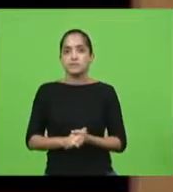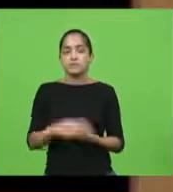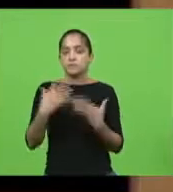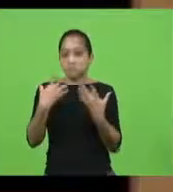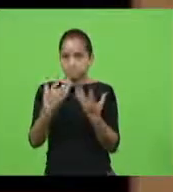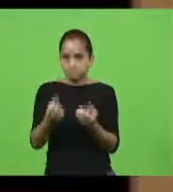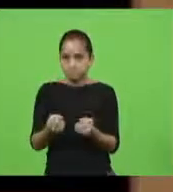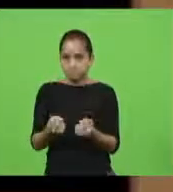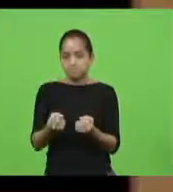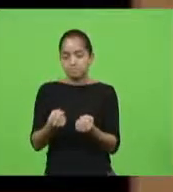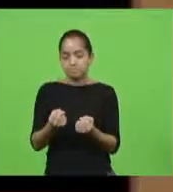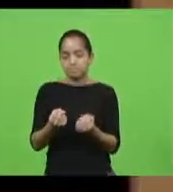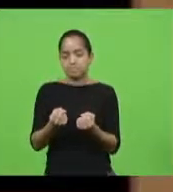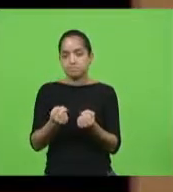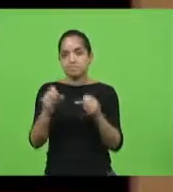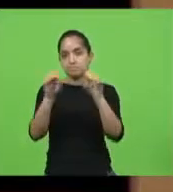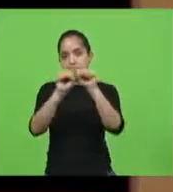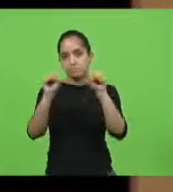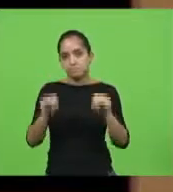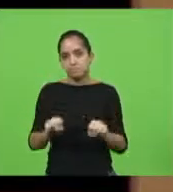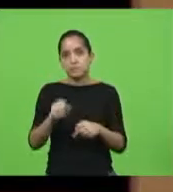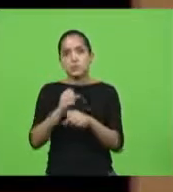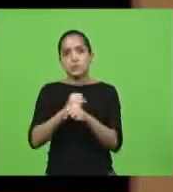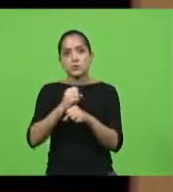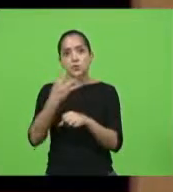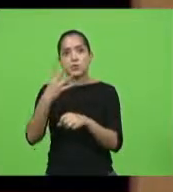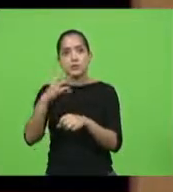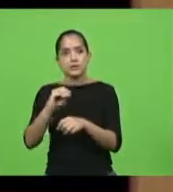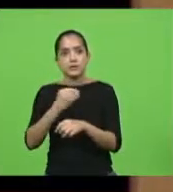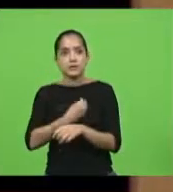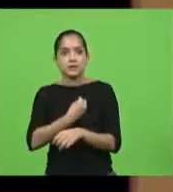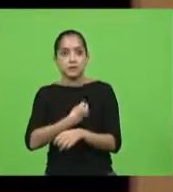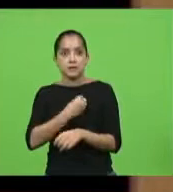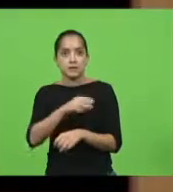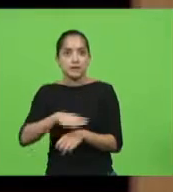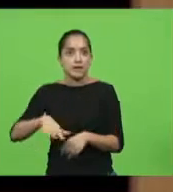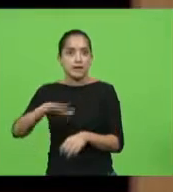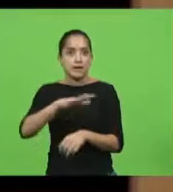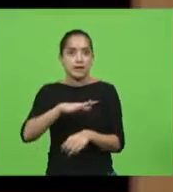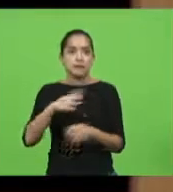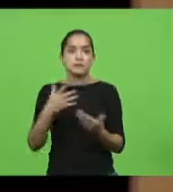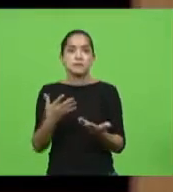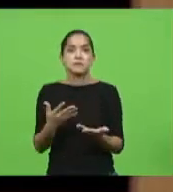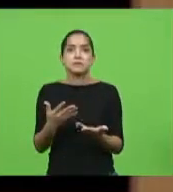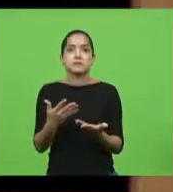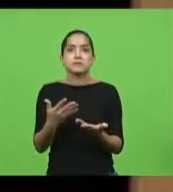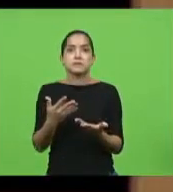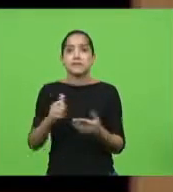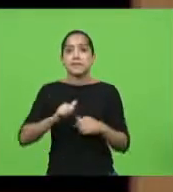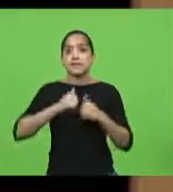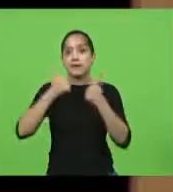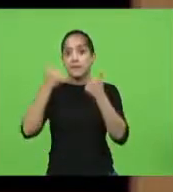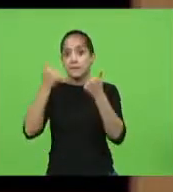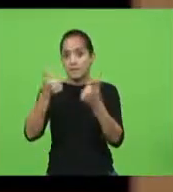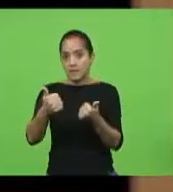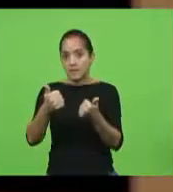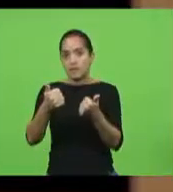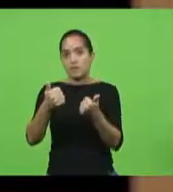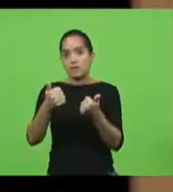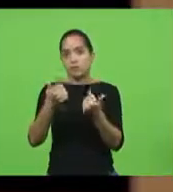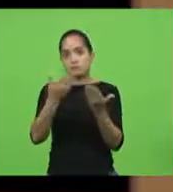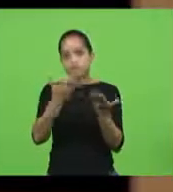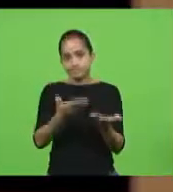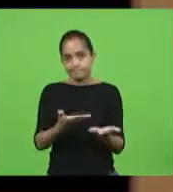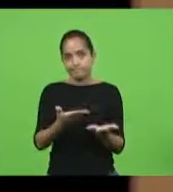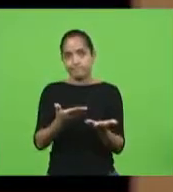a esse sistema, tenho 40 anos aí de vida na segurança pública e a melhor forma ainda é essa, do